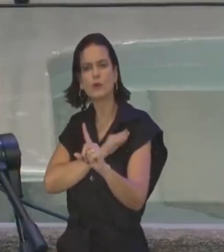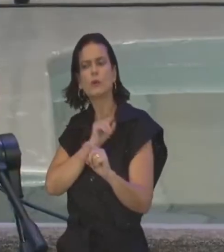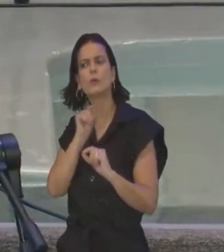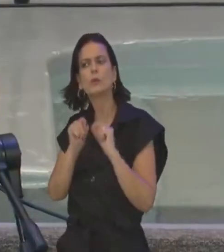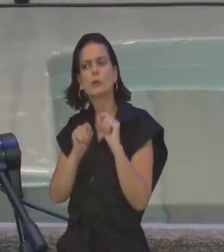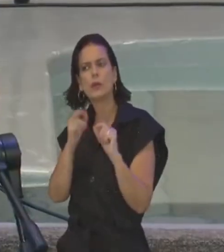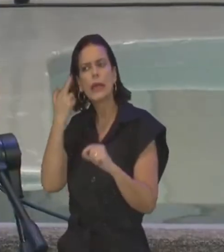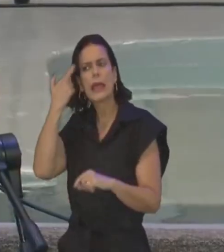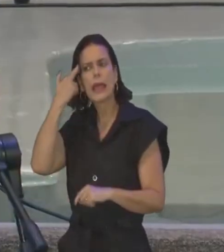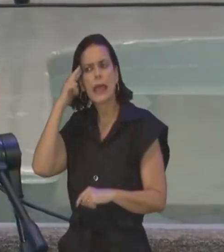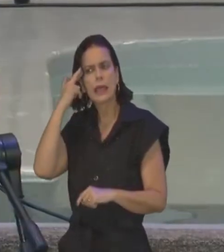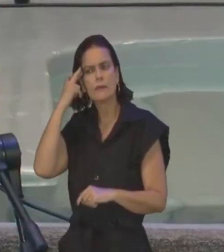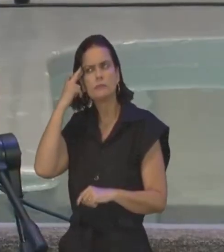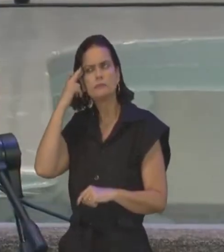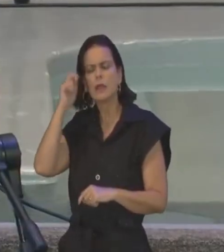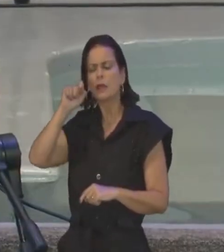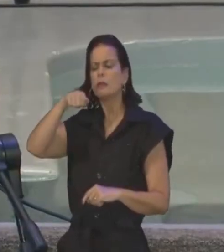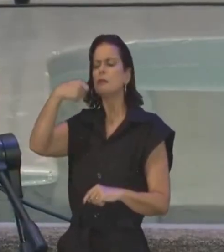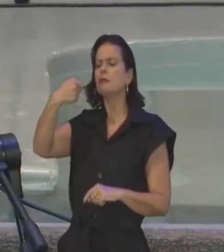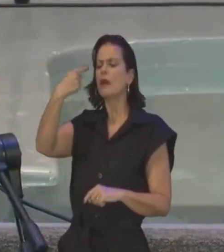uma reflexão: quem sou eu